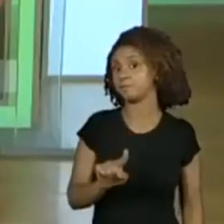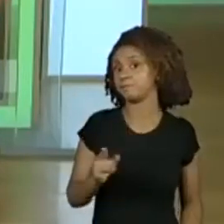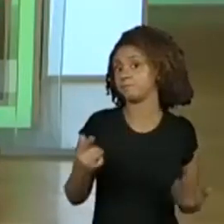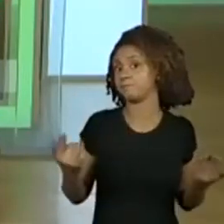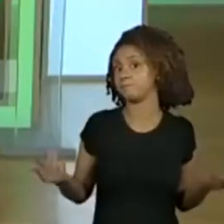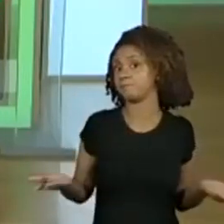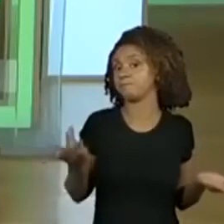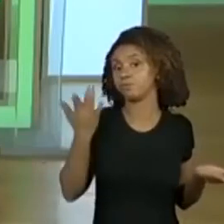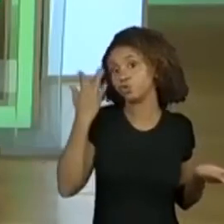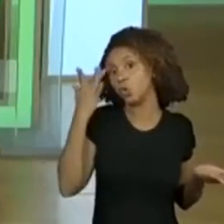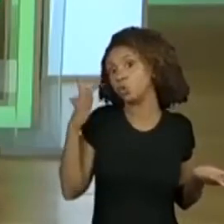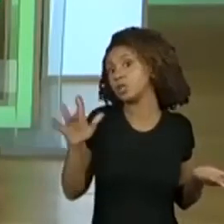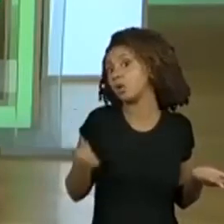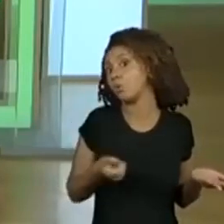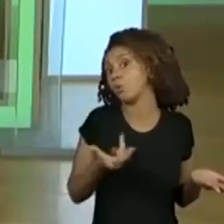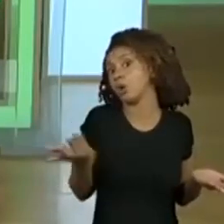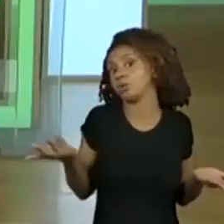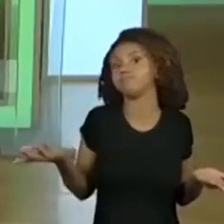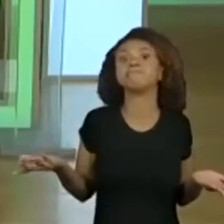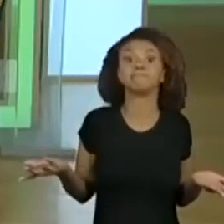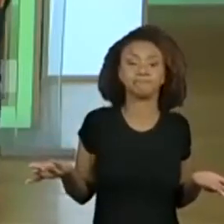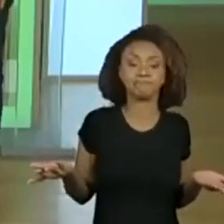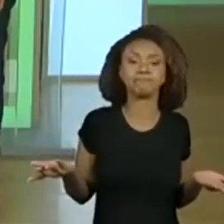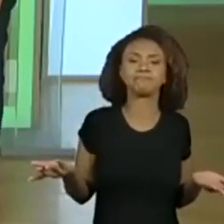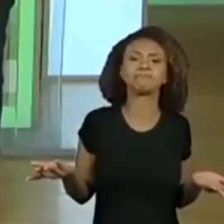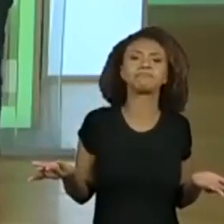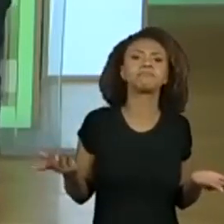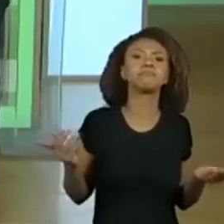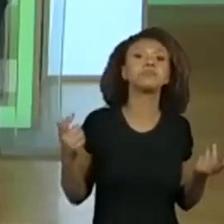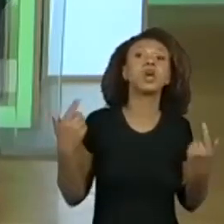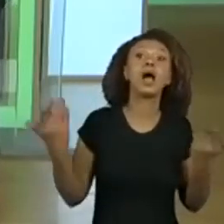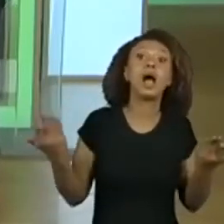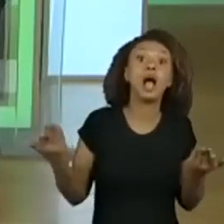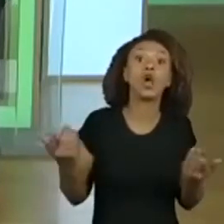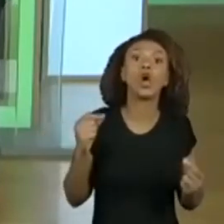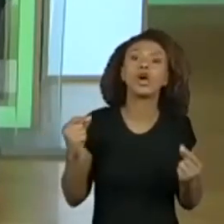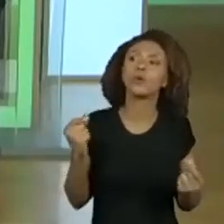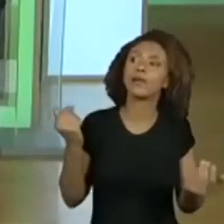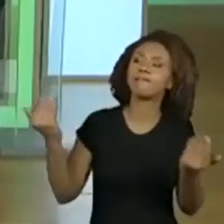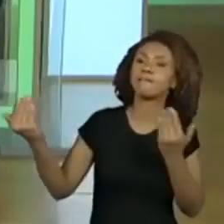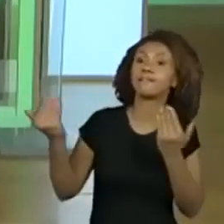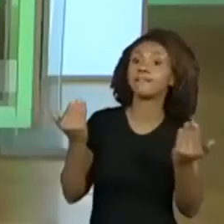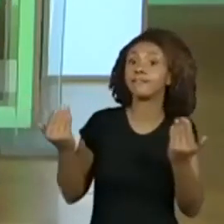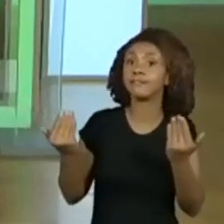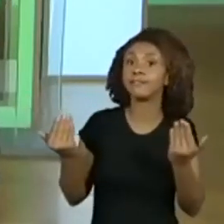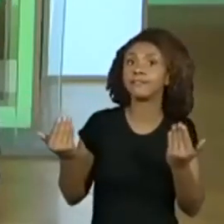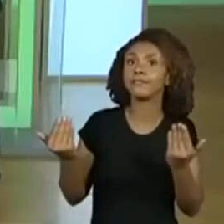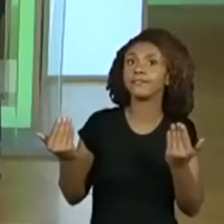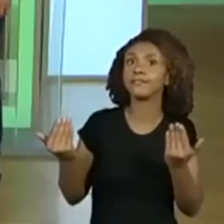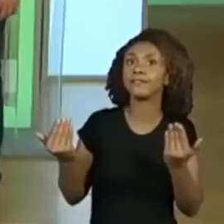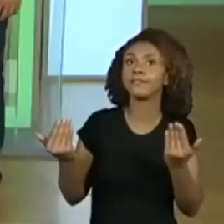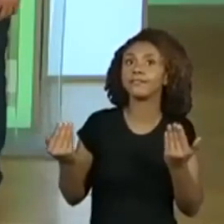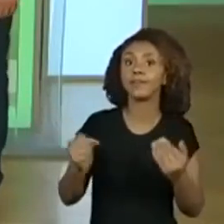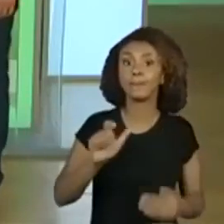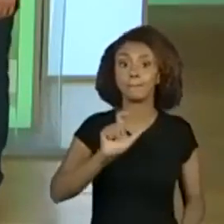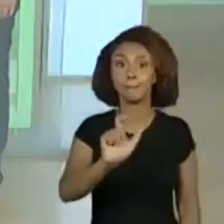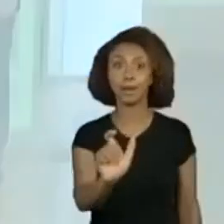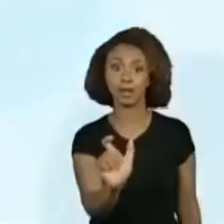sabemos quantos são esses alguns nós podemos conferir Olha só quando falamos de